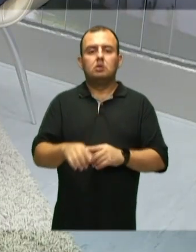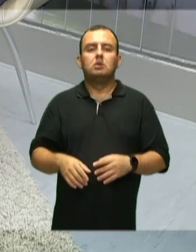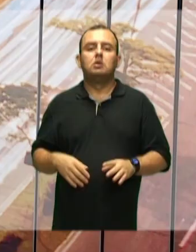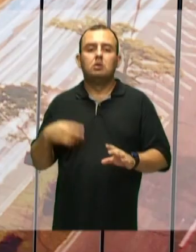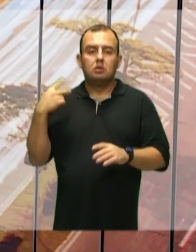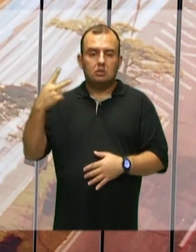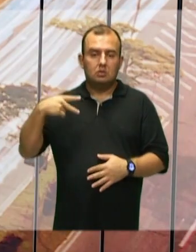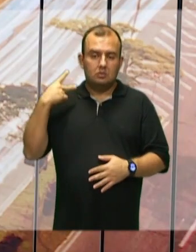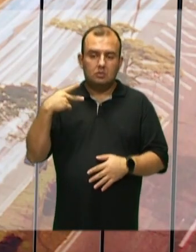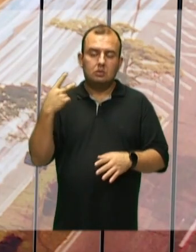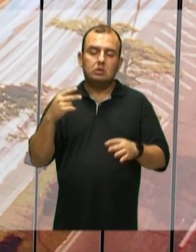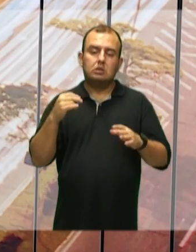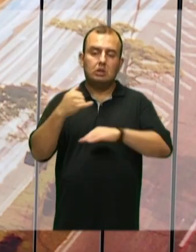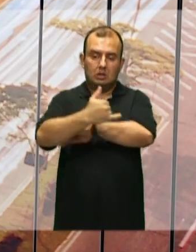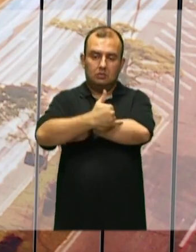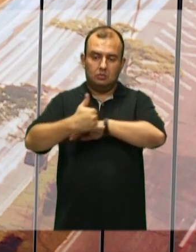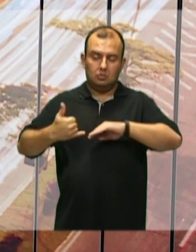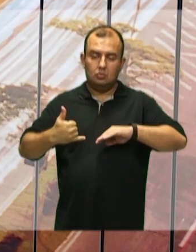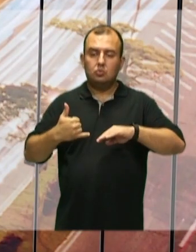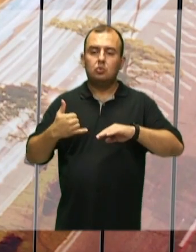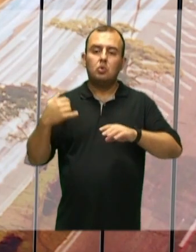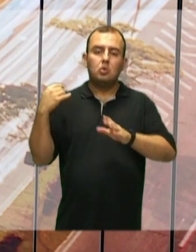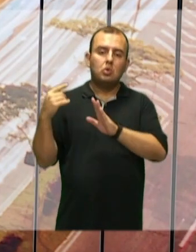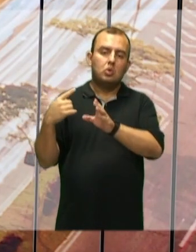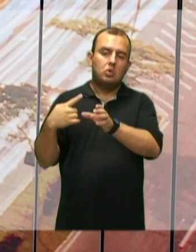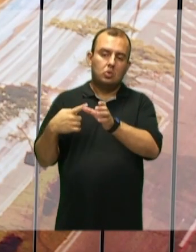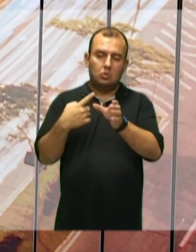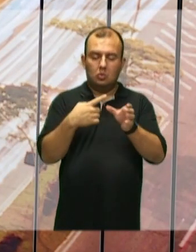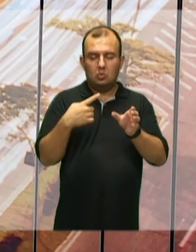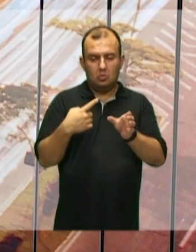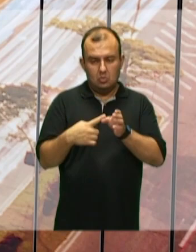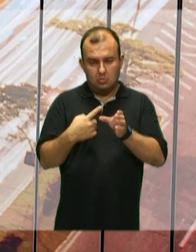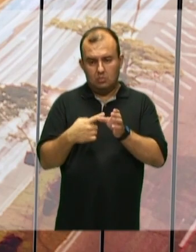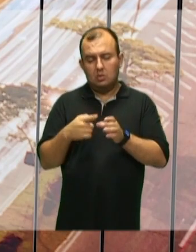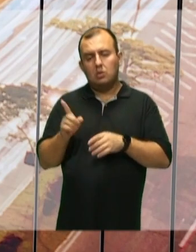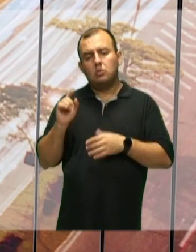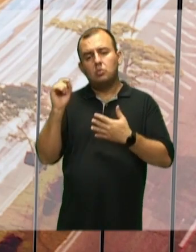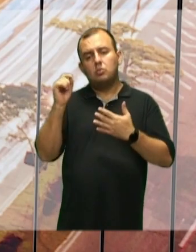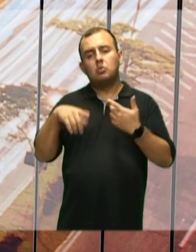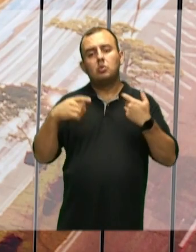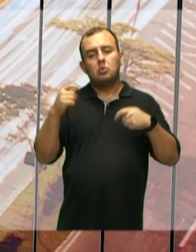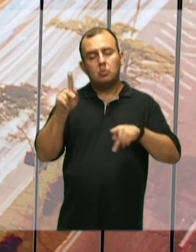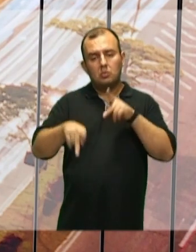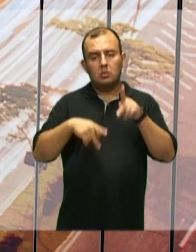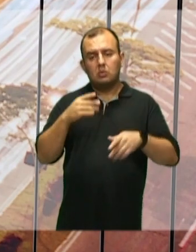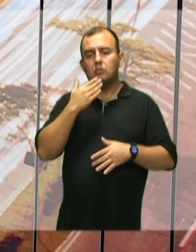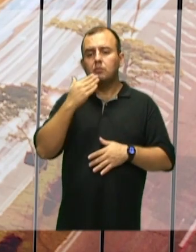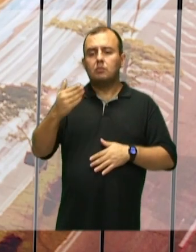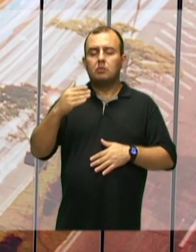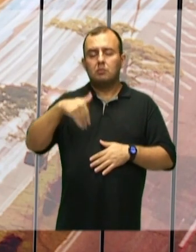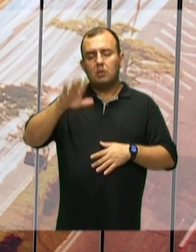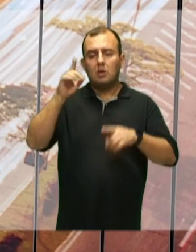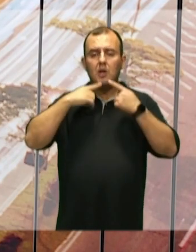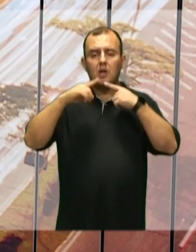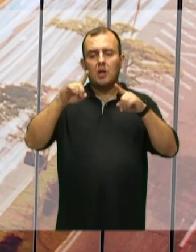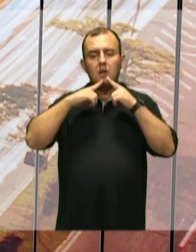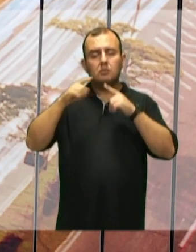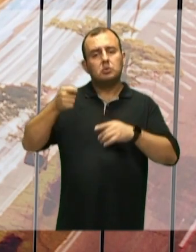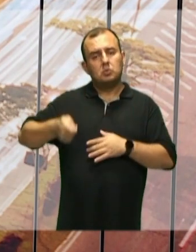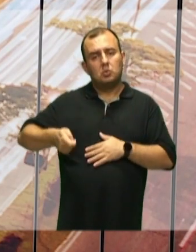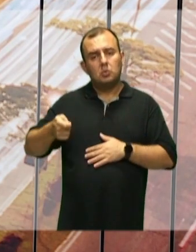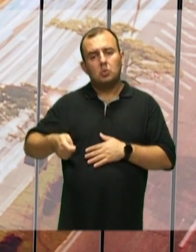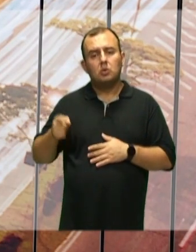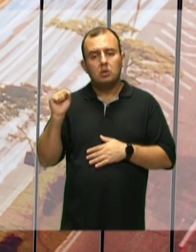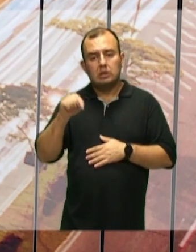Vereador a infraestrutura urbana ela é um dos pontos que mais a população tem reclamado e cobrado e